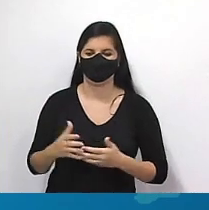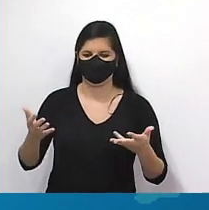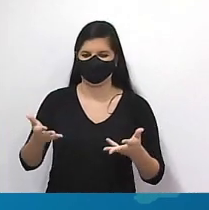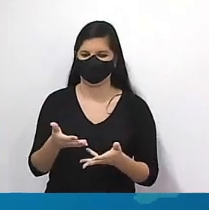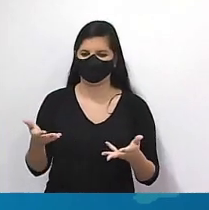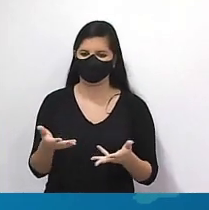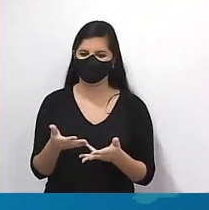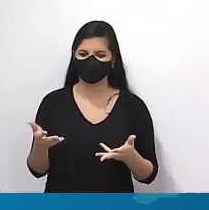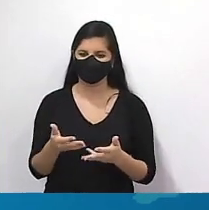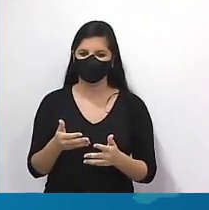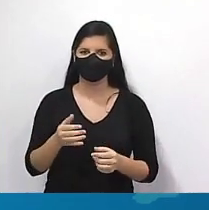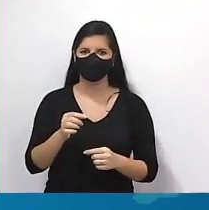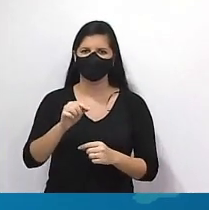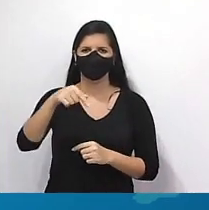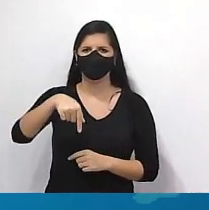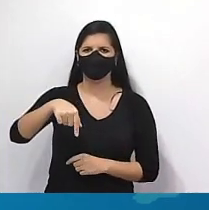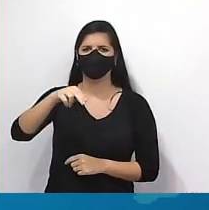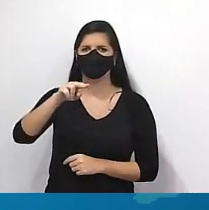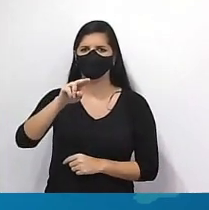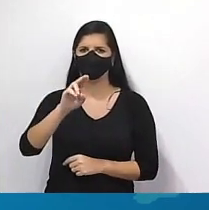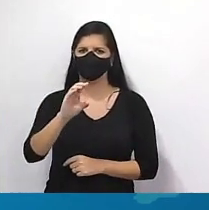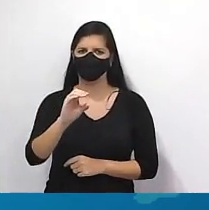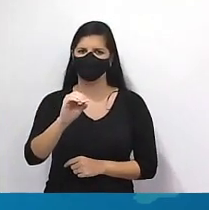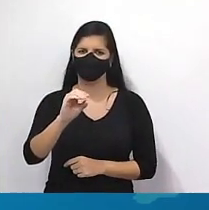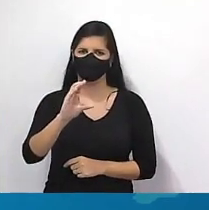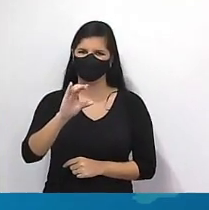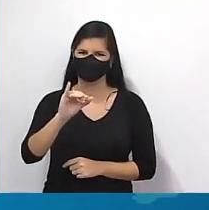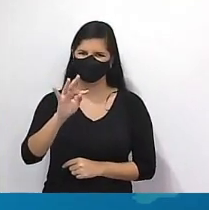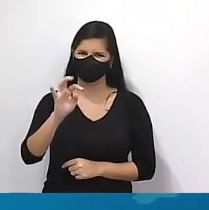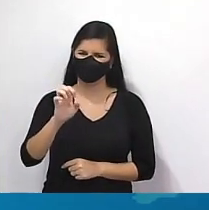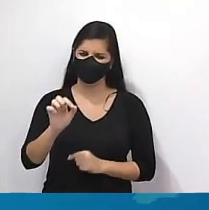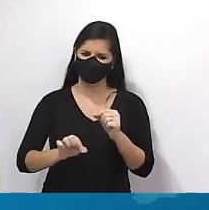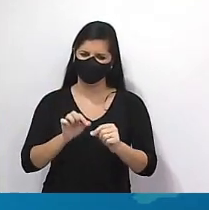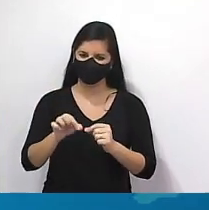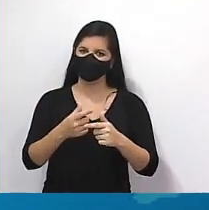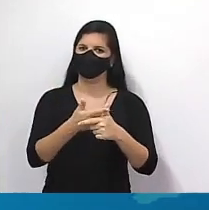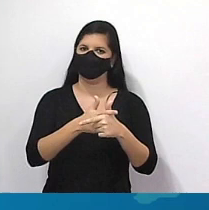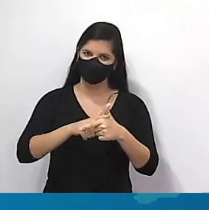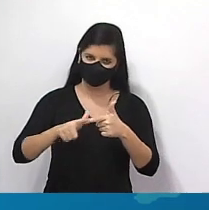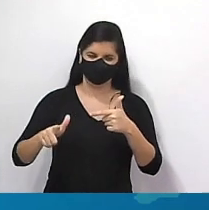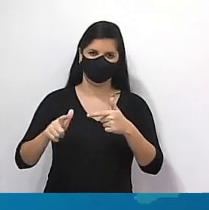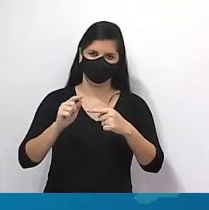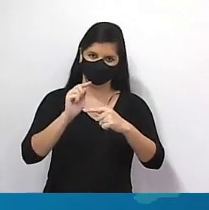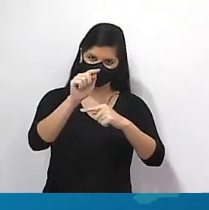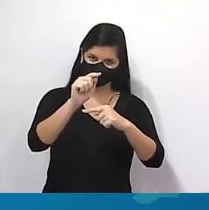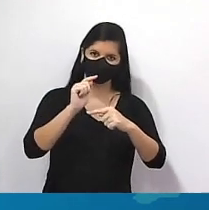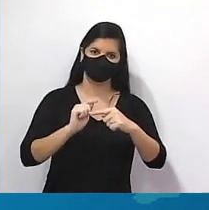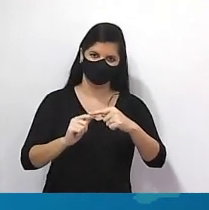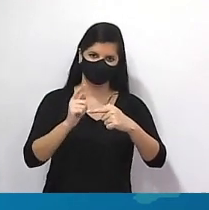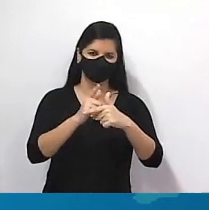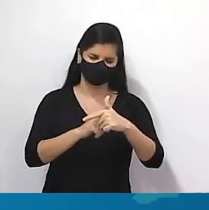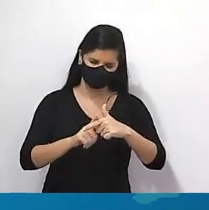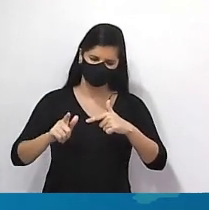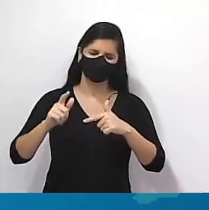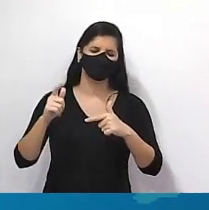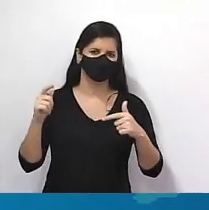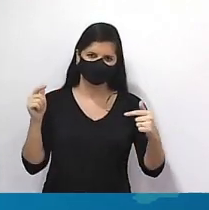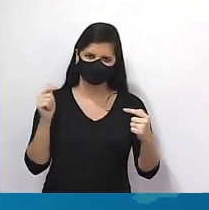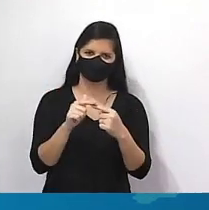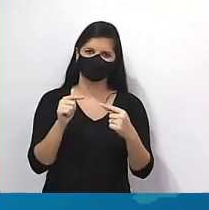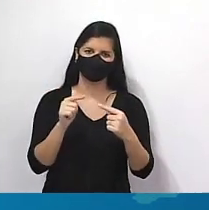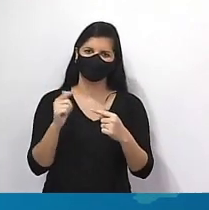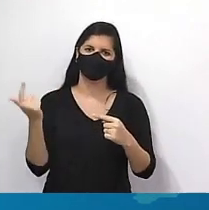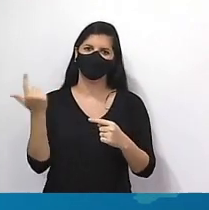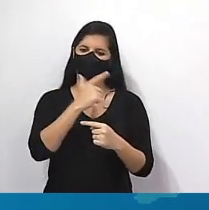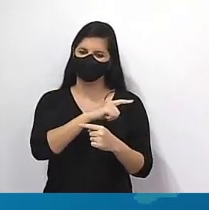quociente. O que é o quociente? É quando eu divido realmente o numerador pelo denominador. Fazendo essa divisão,